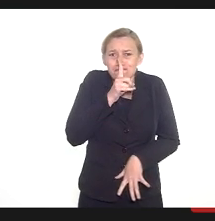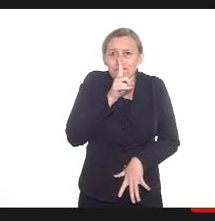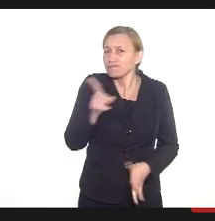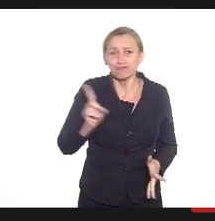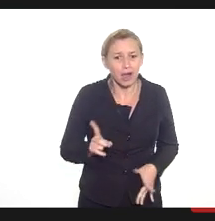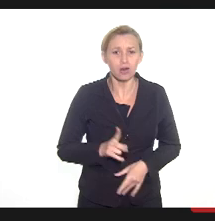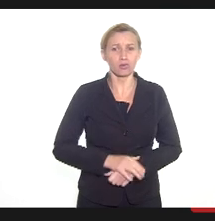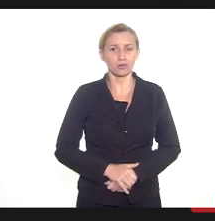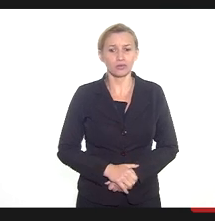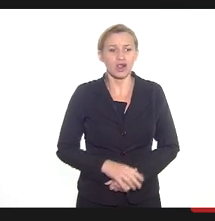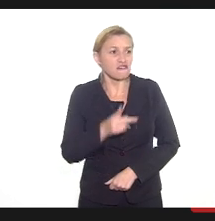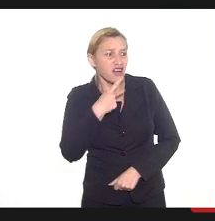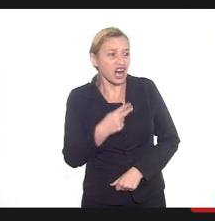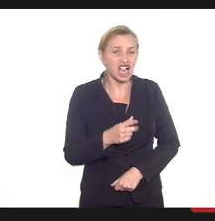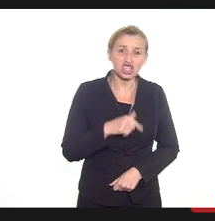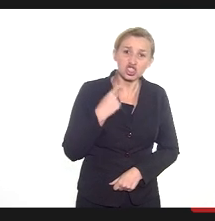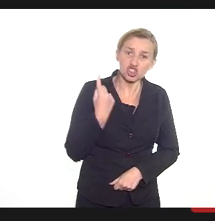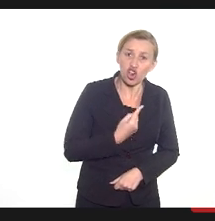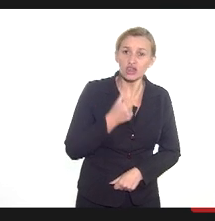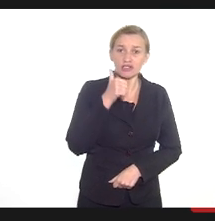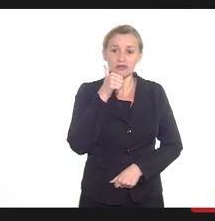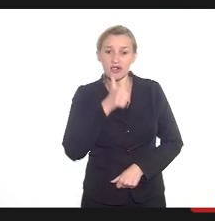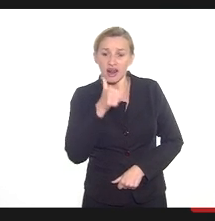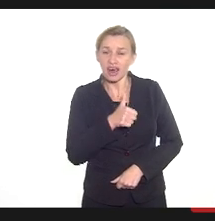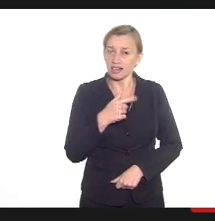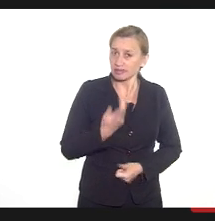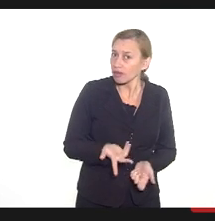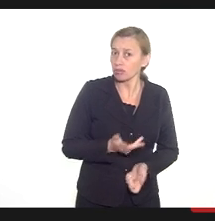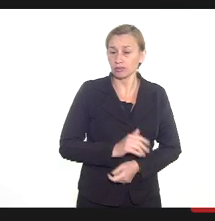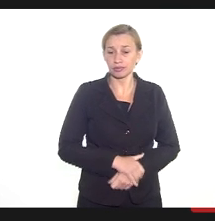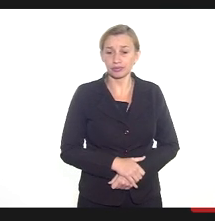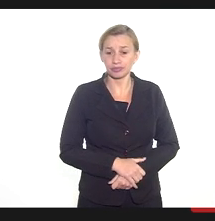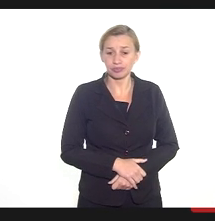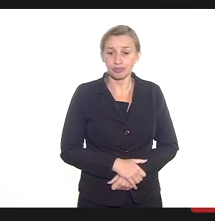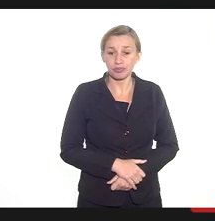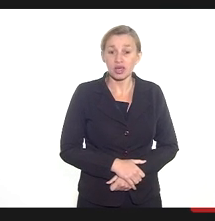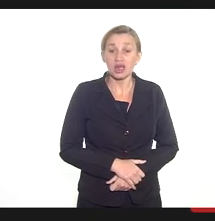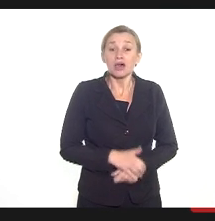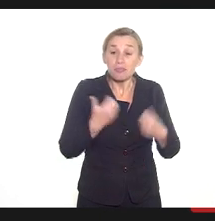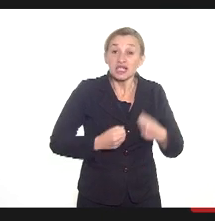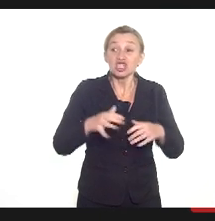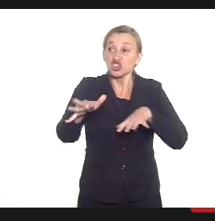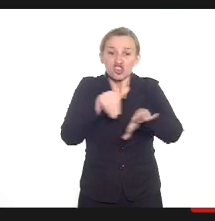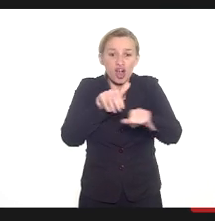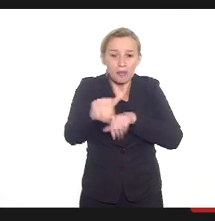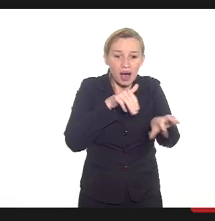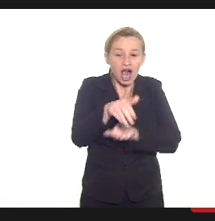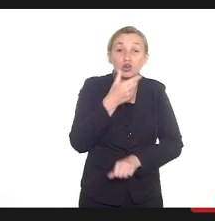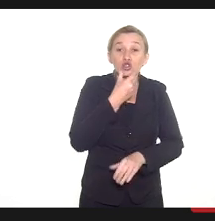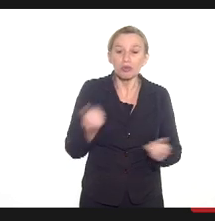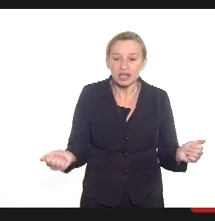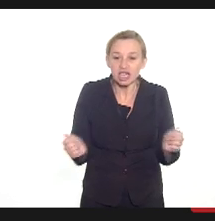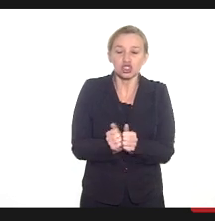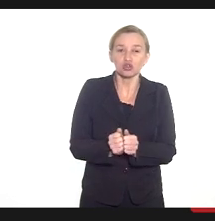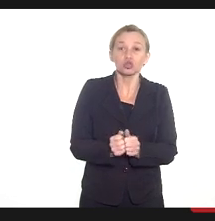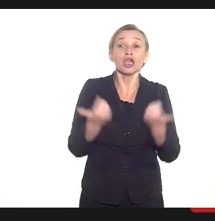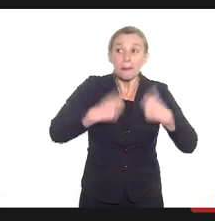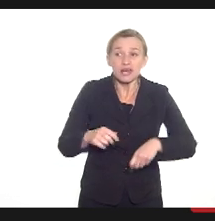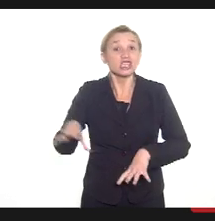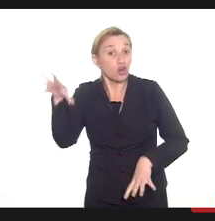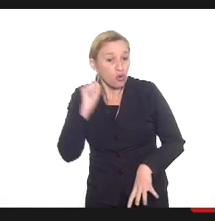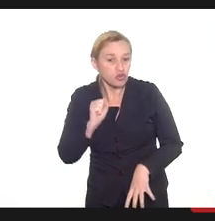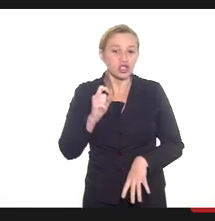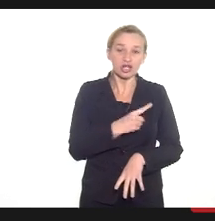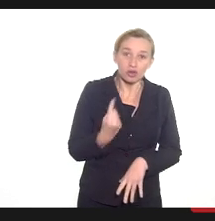apenas sobre nós. Como nós? A gente precisa chamar os homens para a roda. Eles precisam nos ouvir